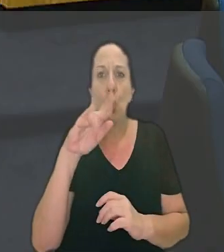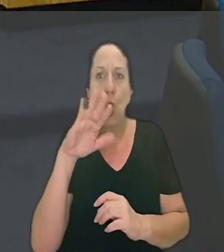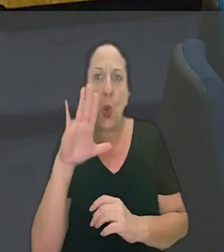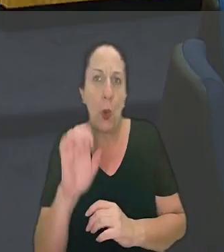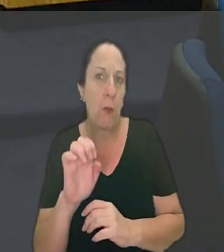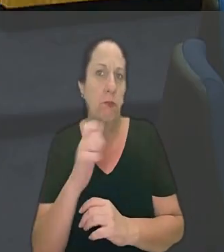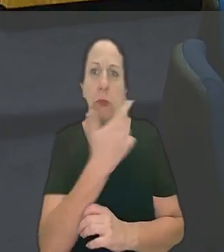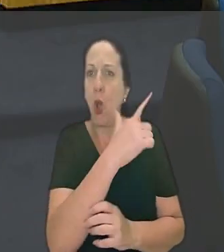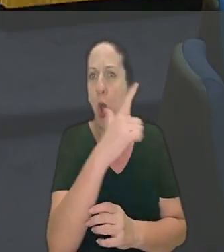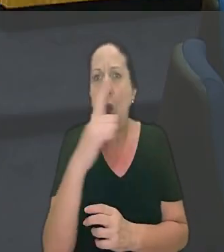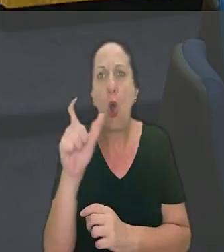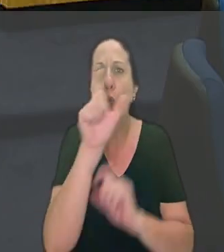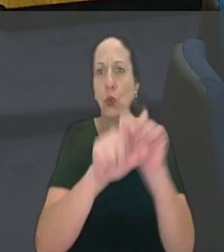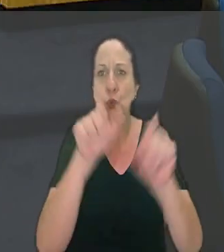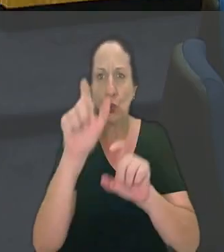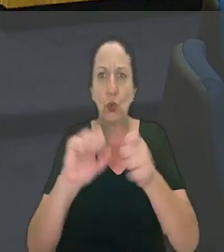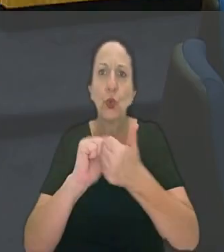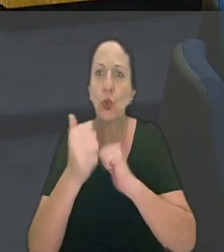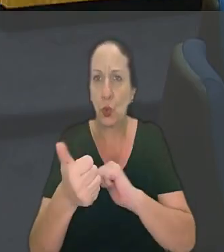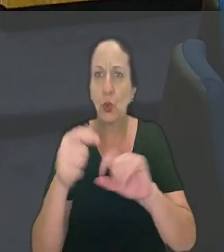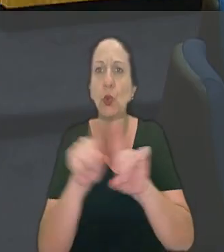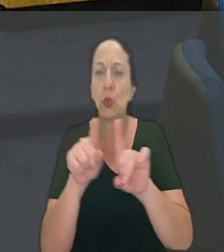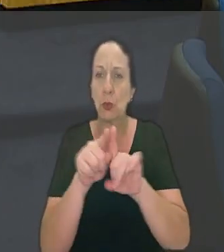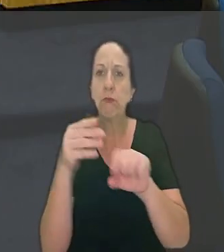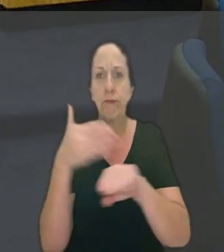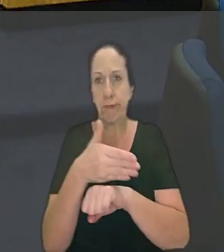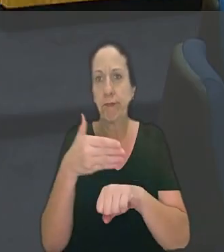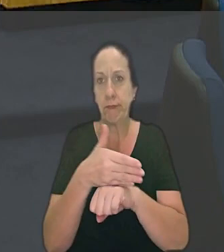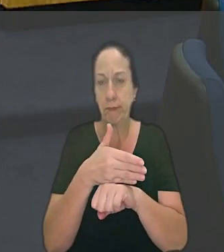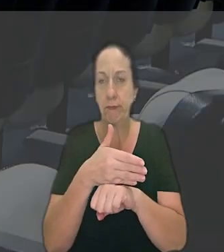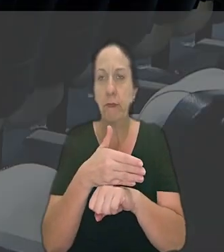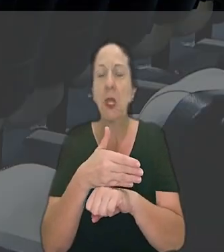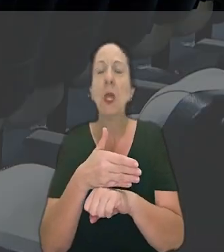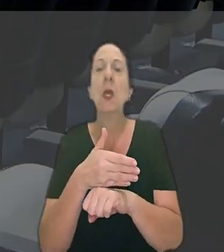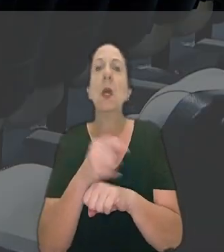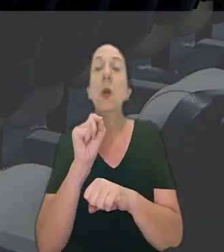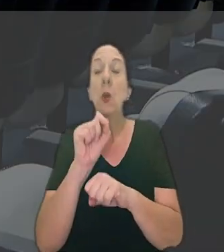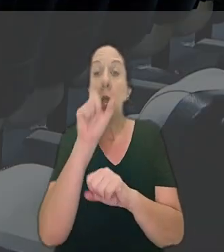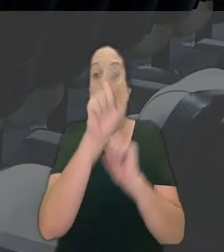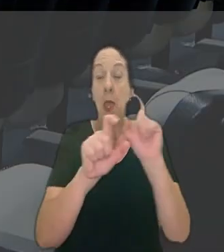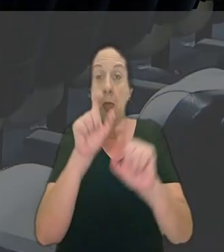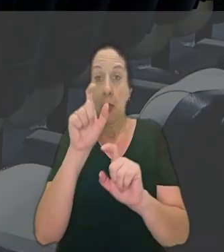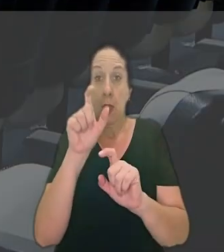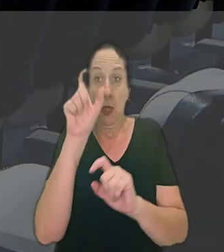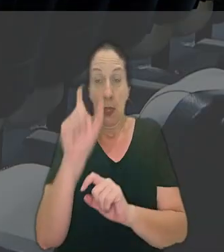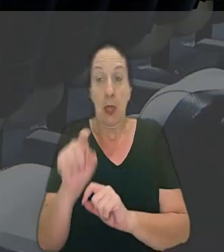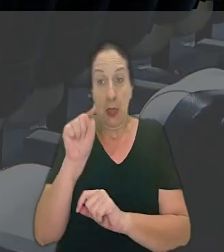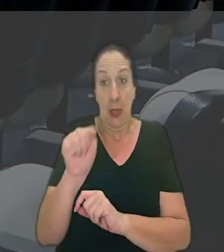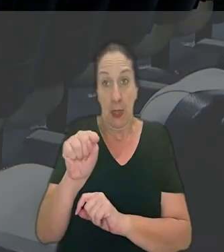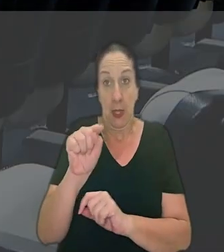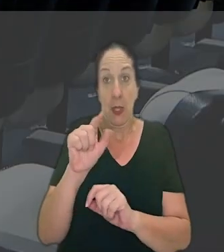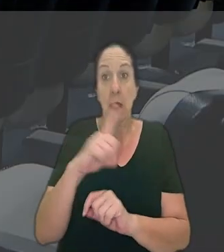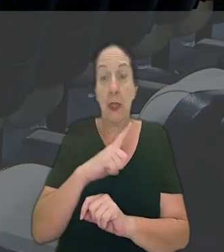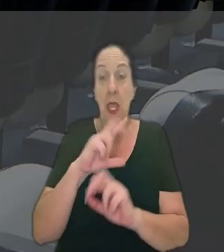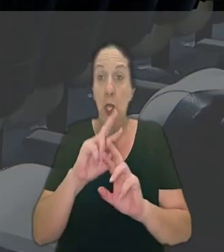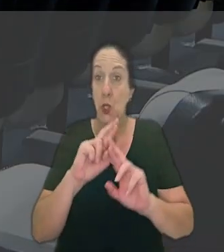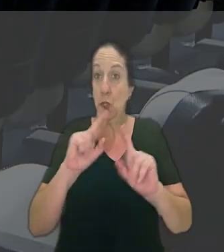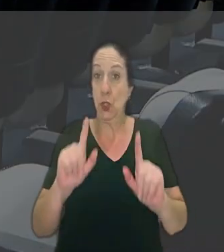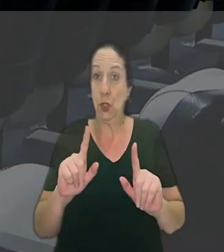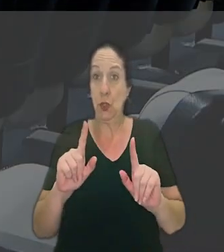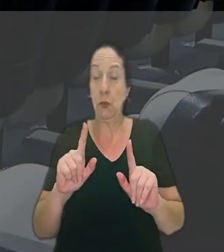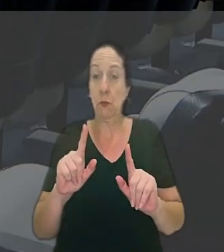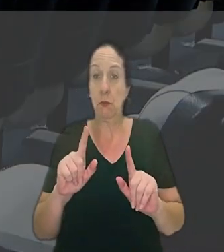aos clubes e aos demais atletas participantes das partidas. A alegação do atleta de que haveria